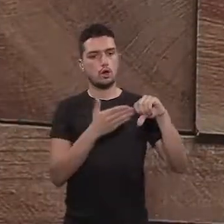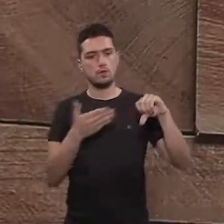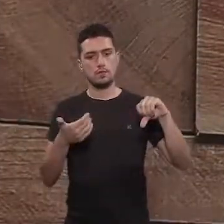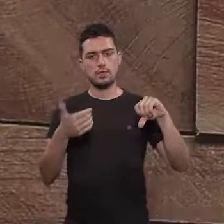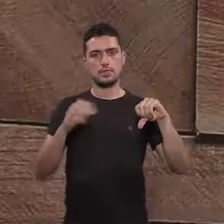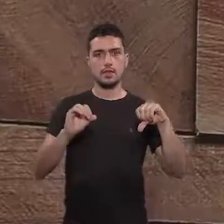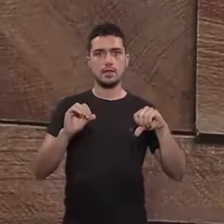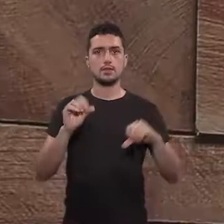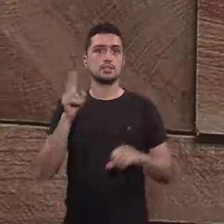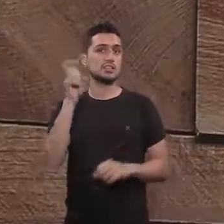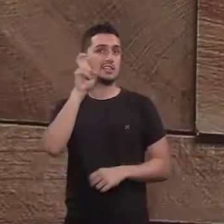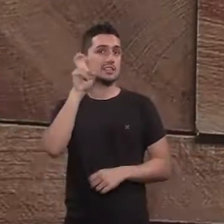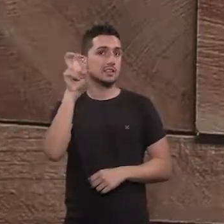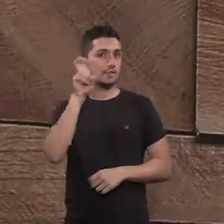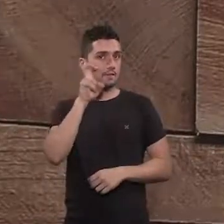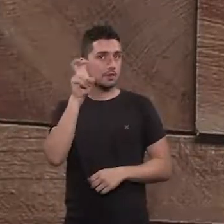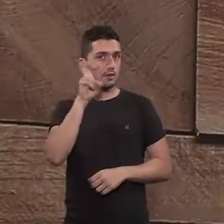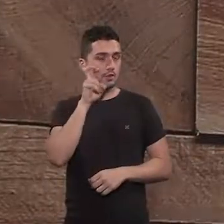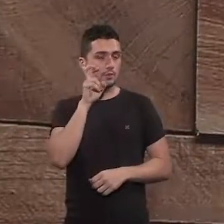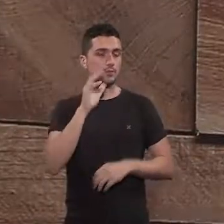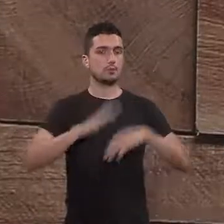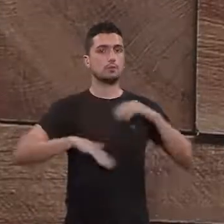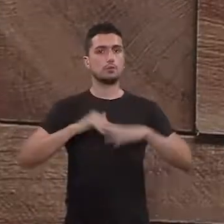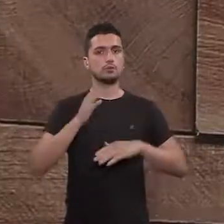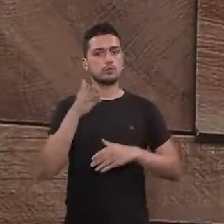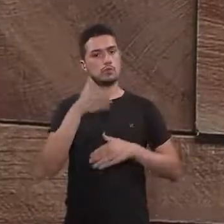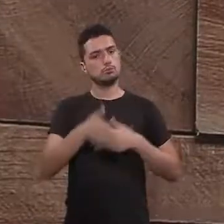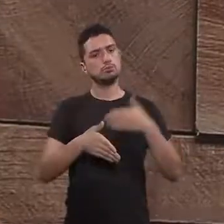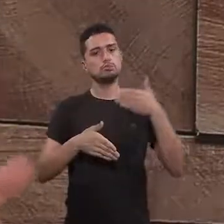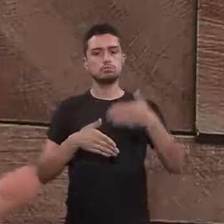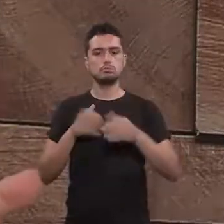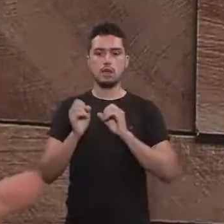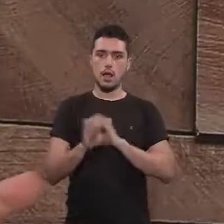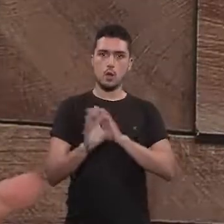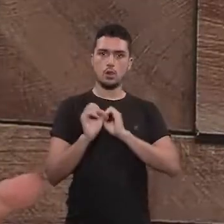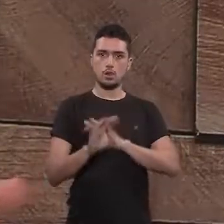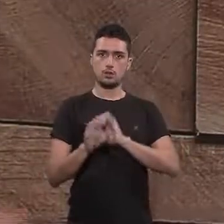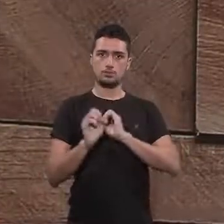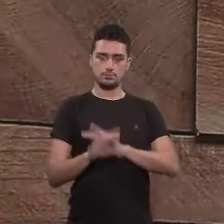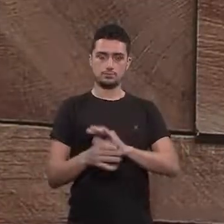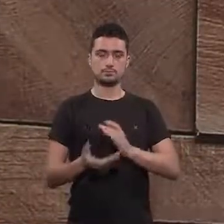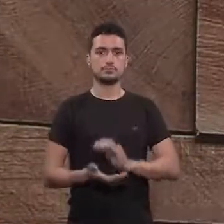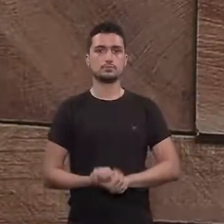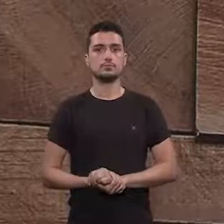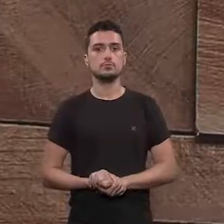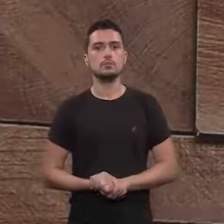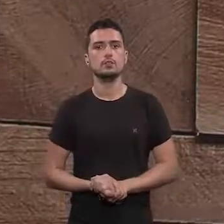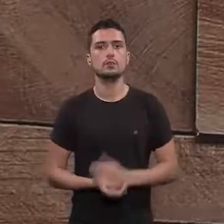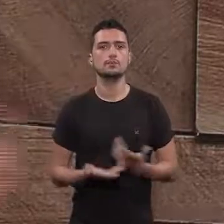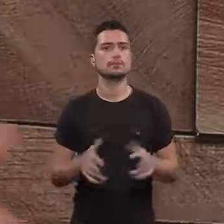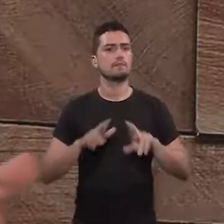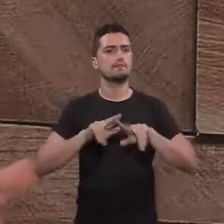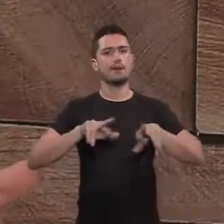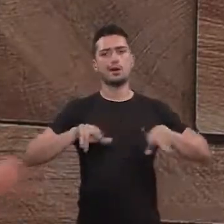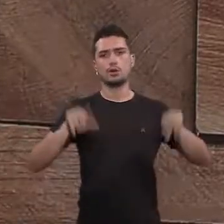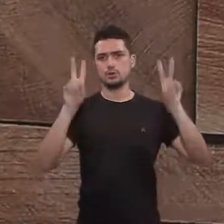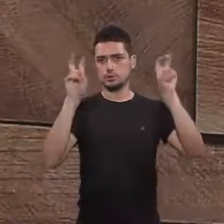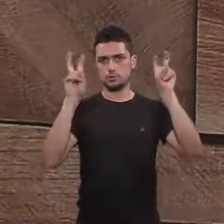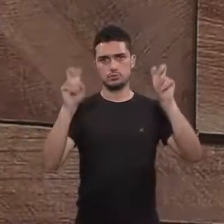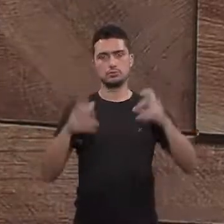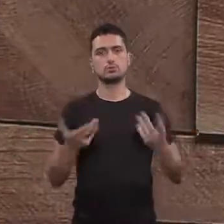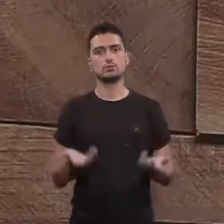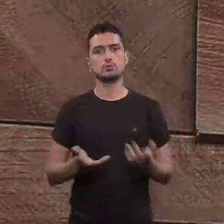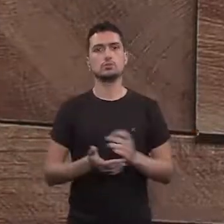10 da manhã, às quintas-feiras, esses profissionais vão lá e ministram uma aula, tá? Os mais variados